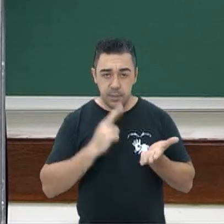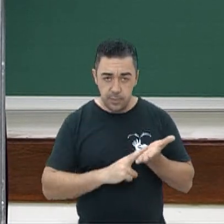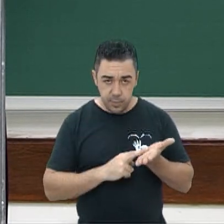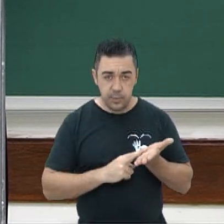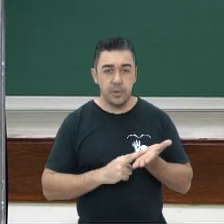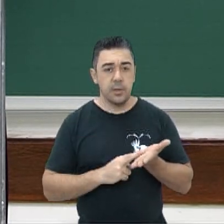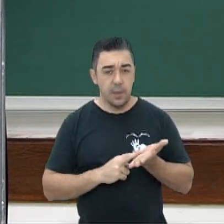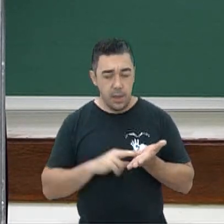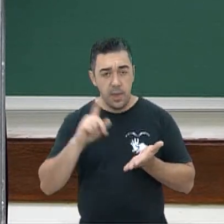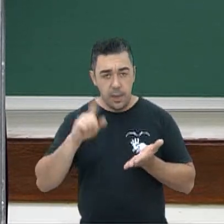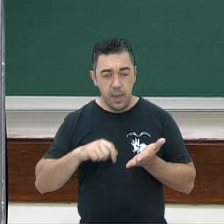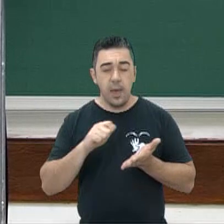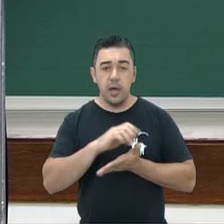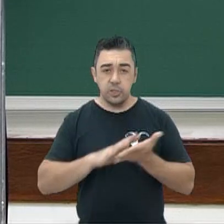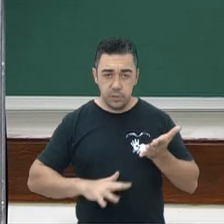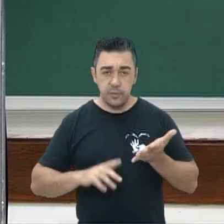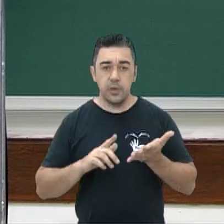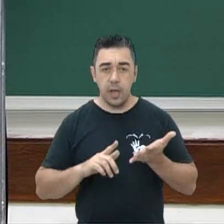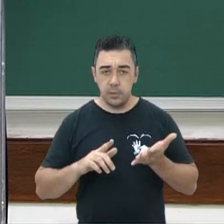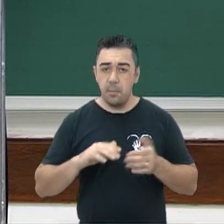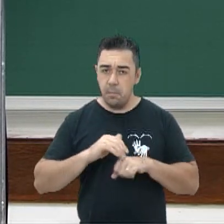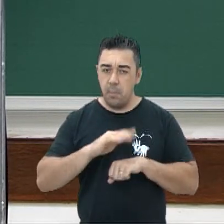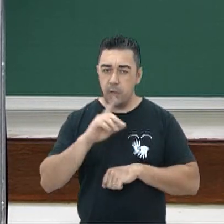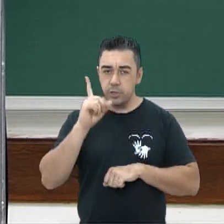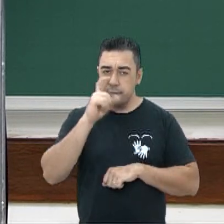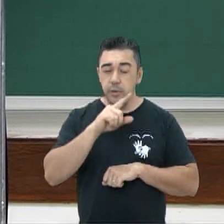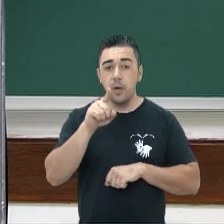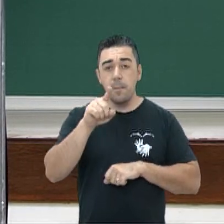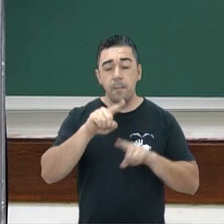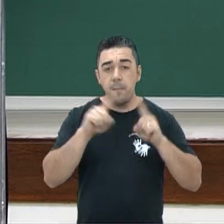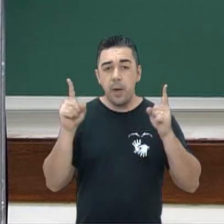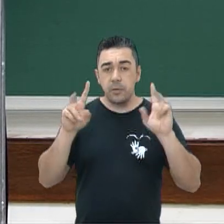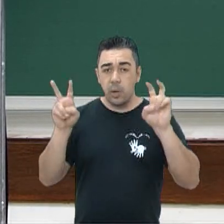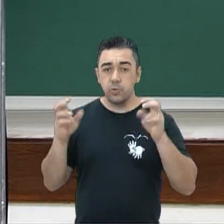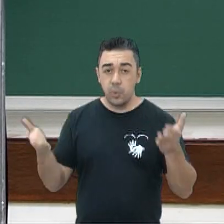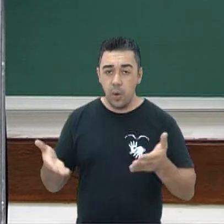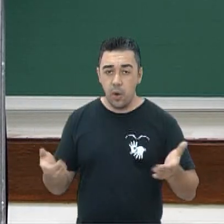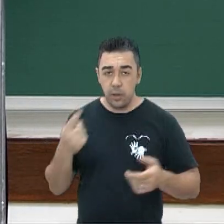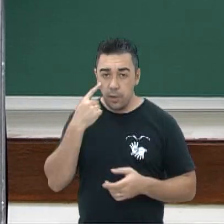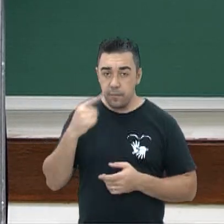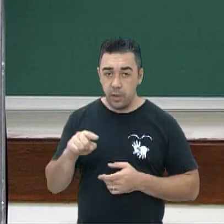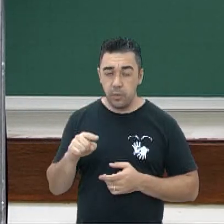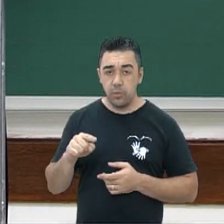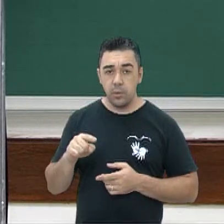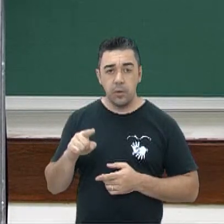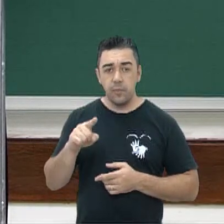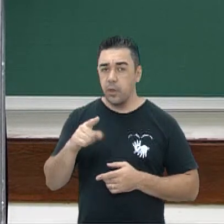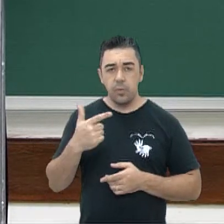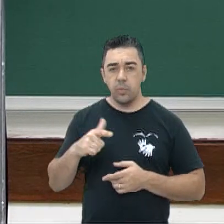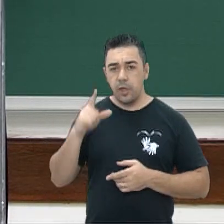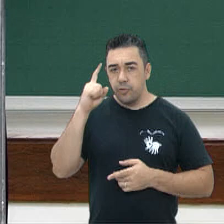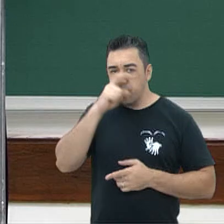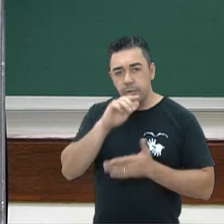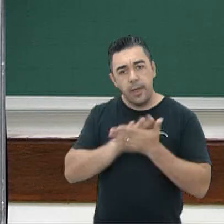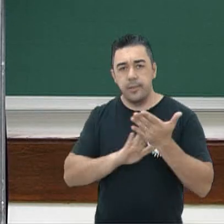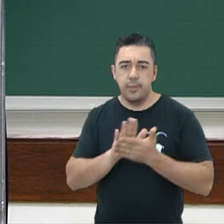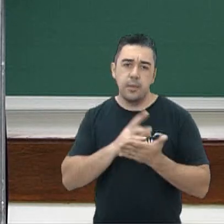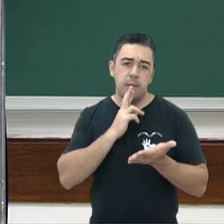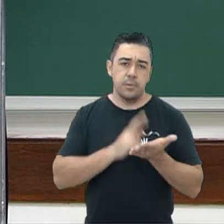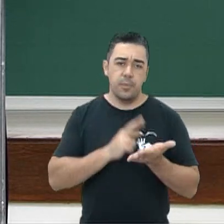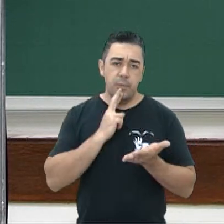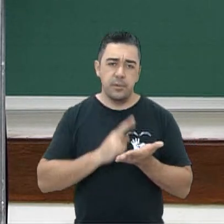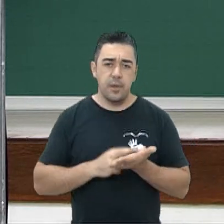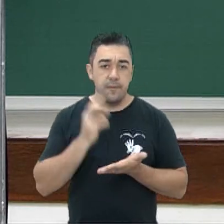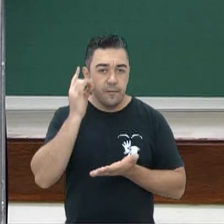então são atividades um pouco mais elaboradas, mas que é em cima do assunto que a gente está vendo aqui. Então você não vai ter dificuldade nenhuma para